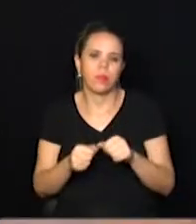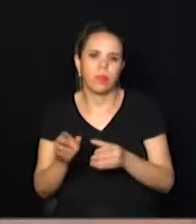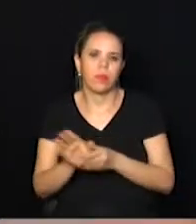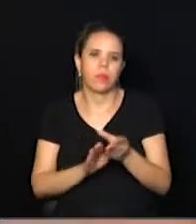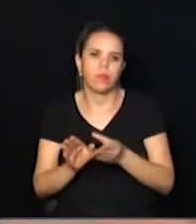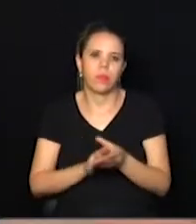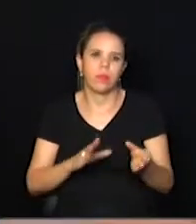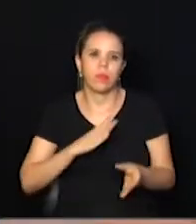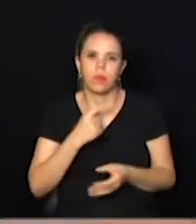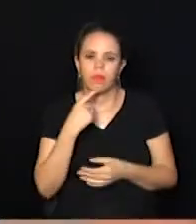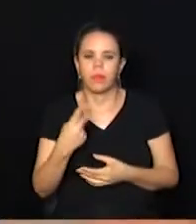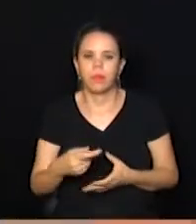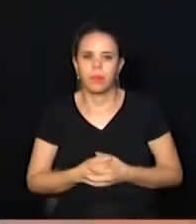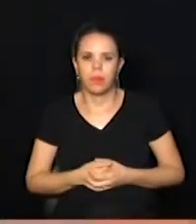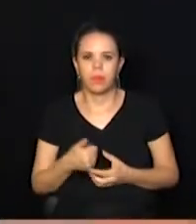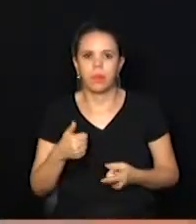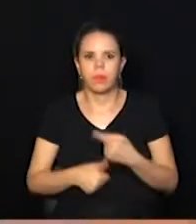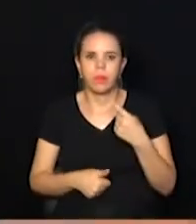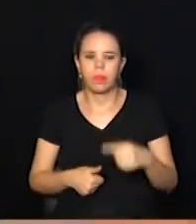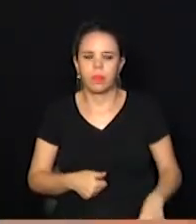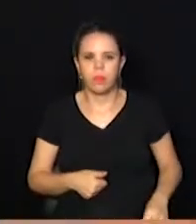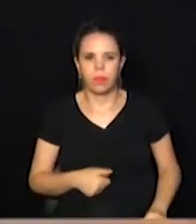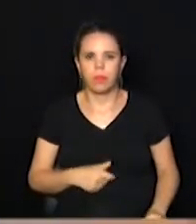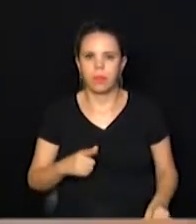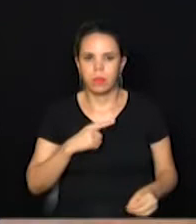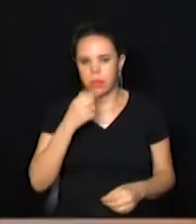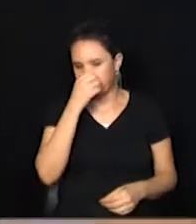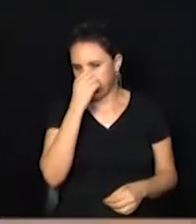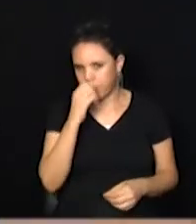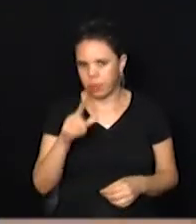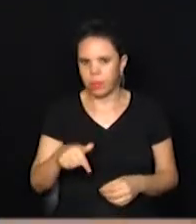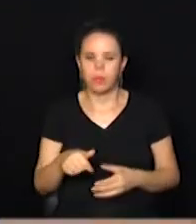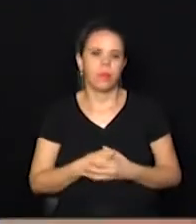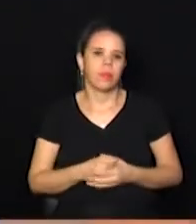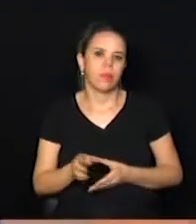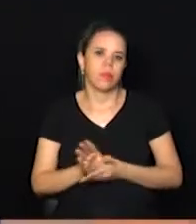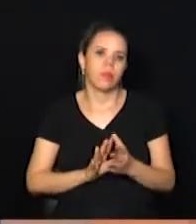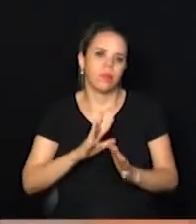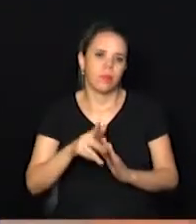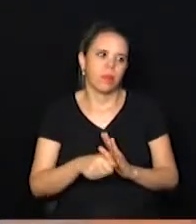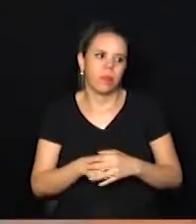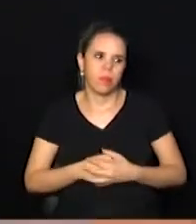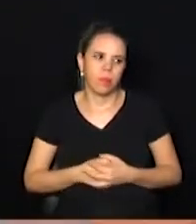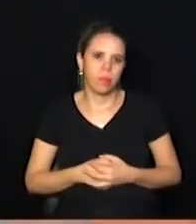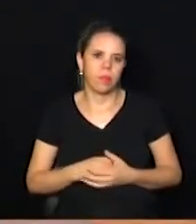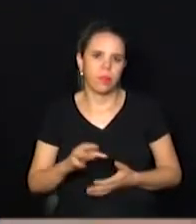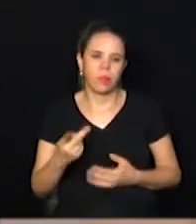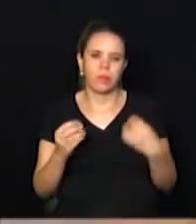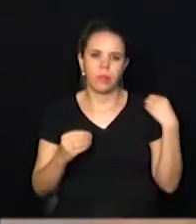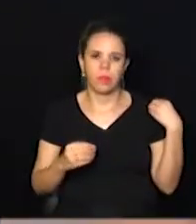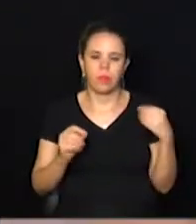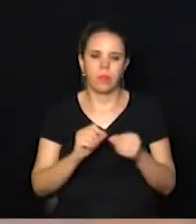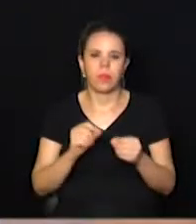cidade de Campinas. E o primeiro conselho que nós demos o caráter deliberativo foi o Conselho de Meio Ambiente, porque o Toninho fez questão de